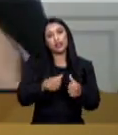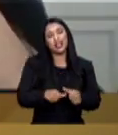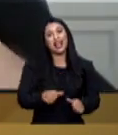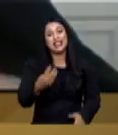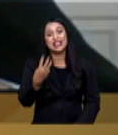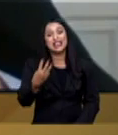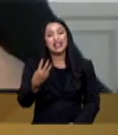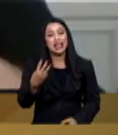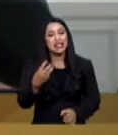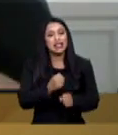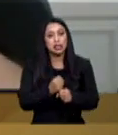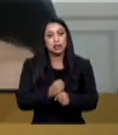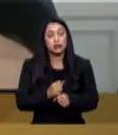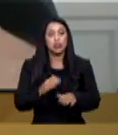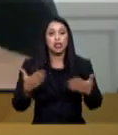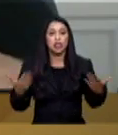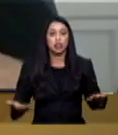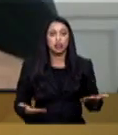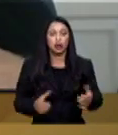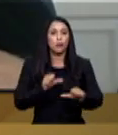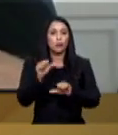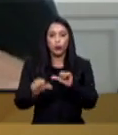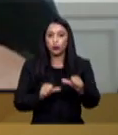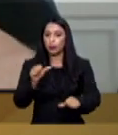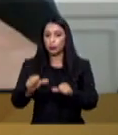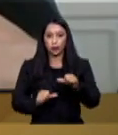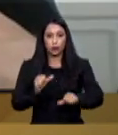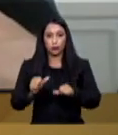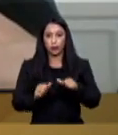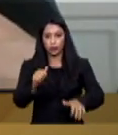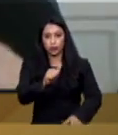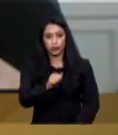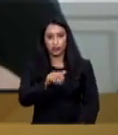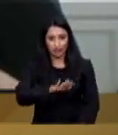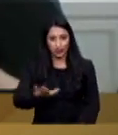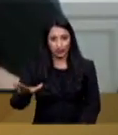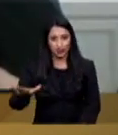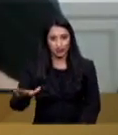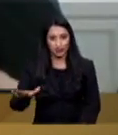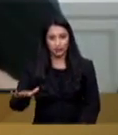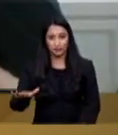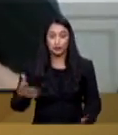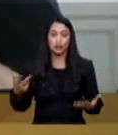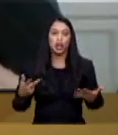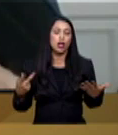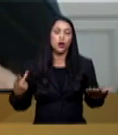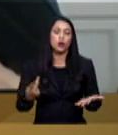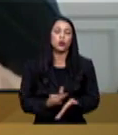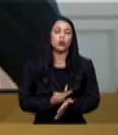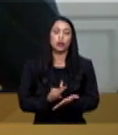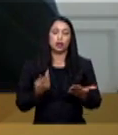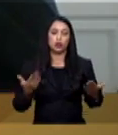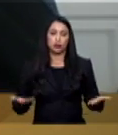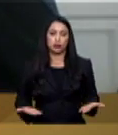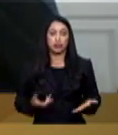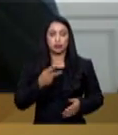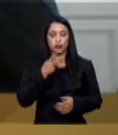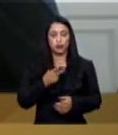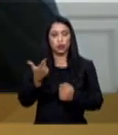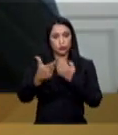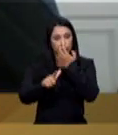a rotatividade é muito grande. E aqui volto a